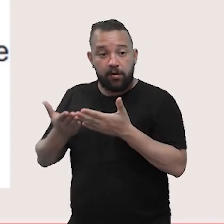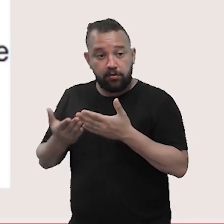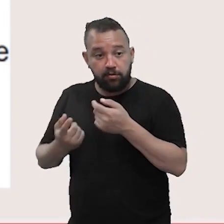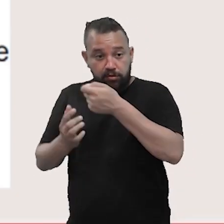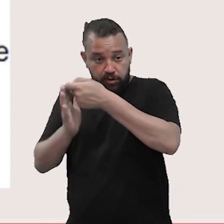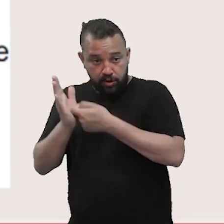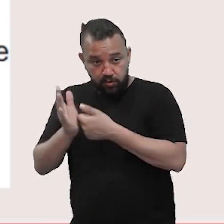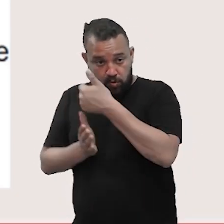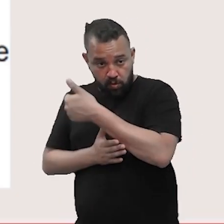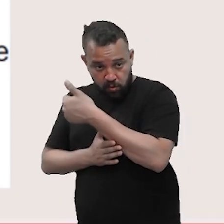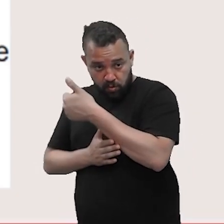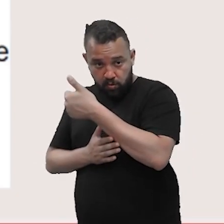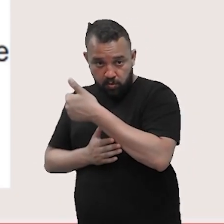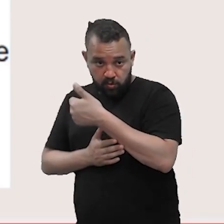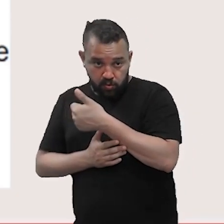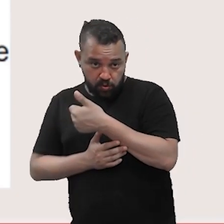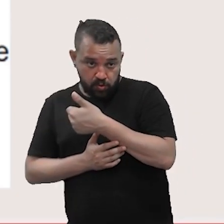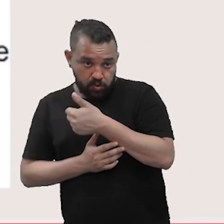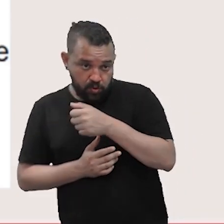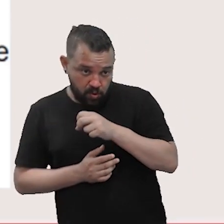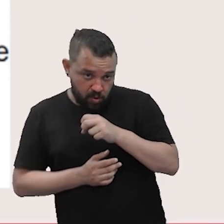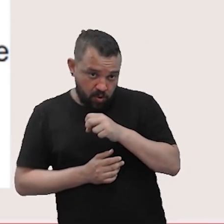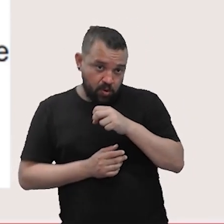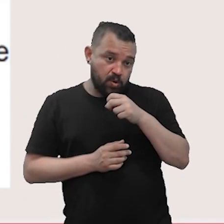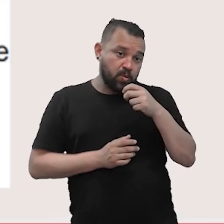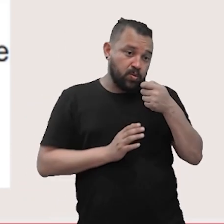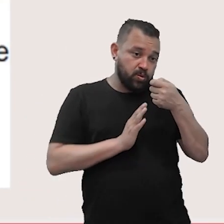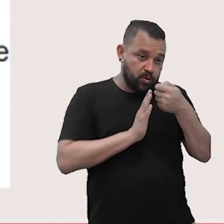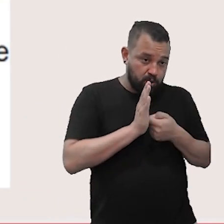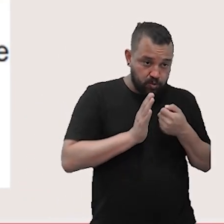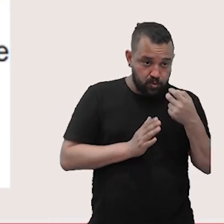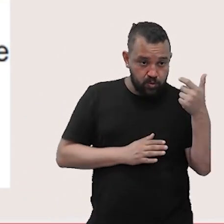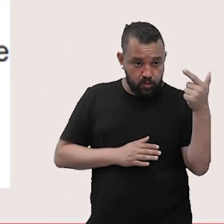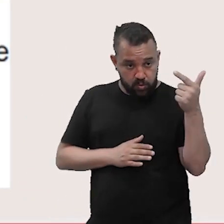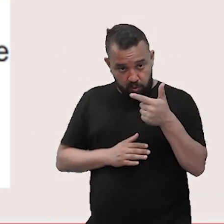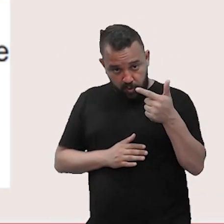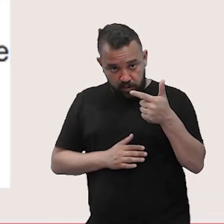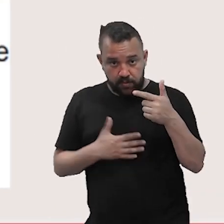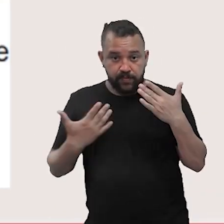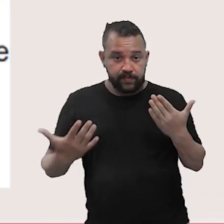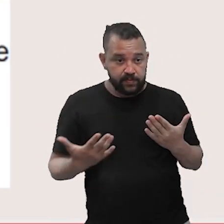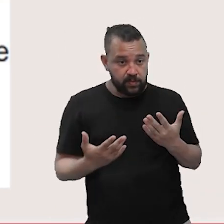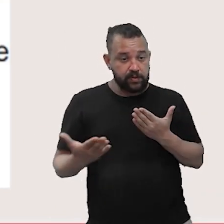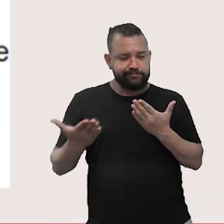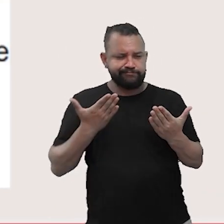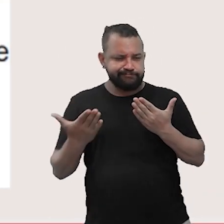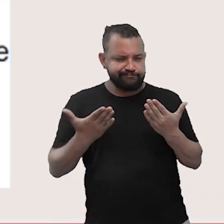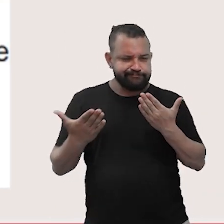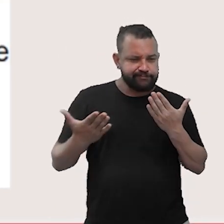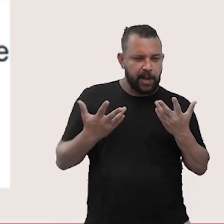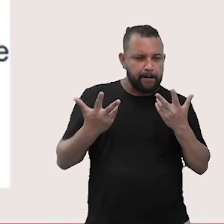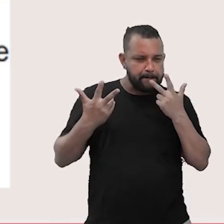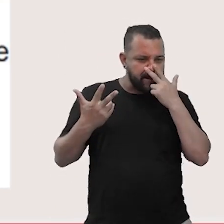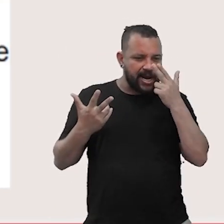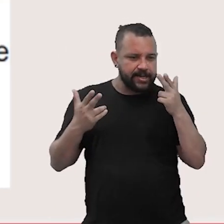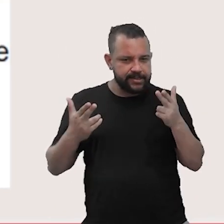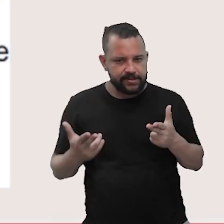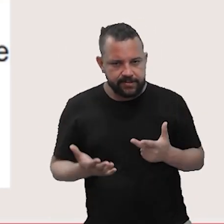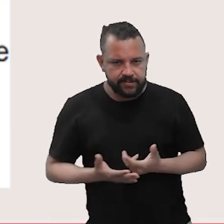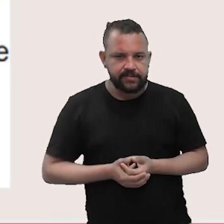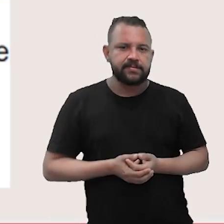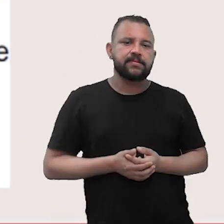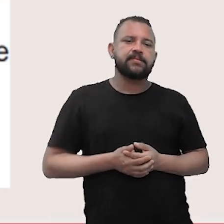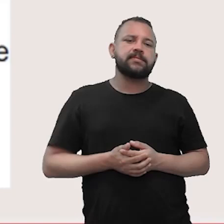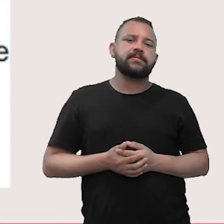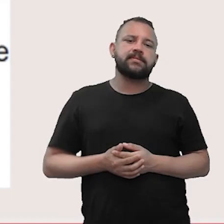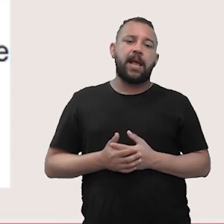o texto 2. Então, ele já está dizendo aí que os dois textos abordam a temática de animais de rua. Temática